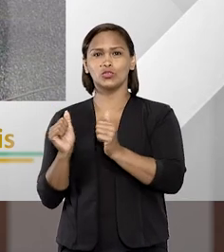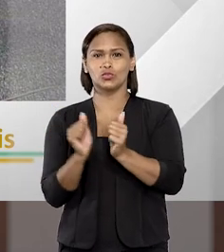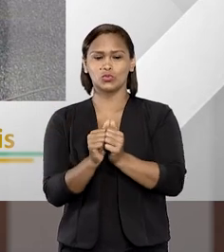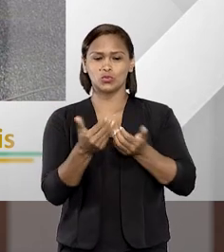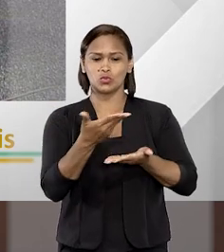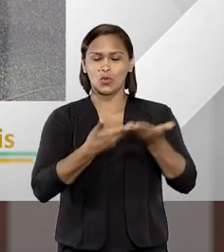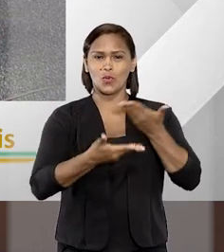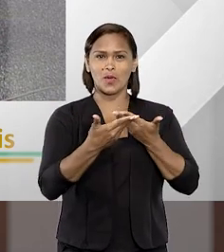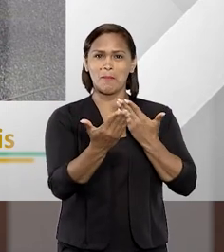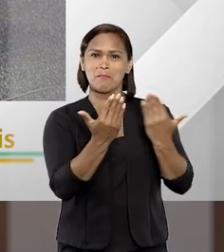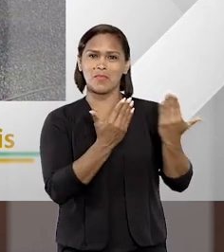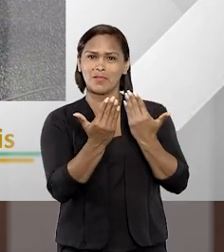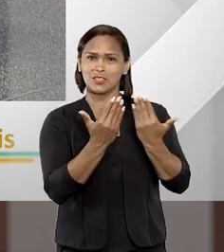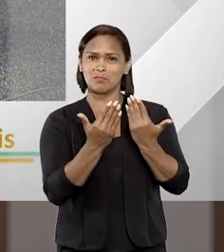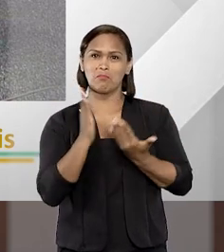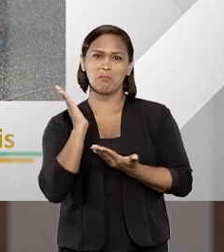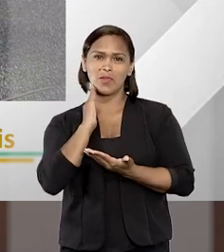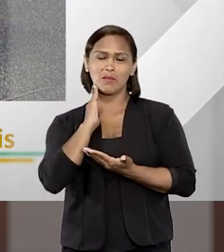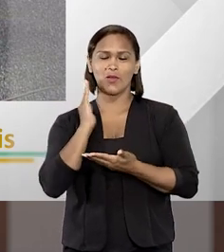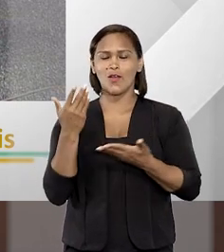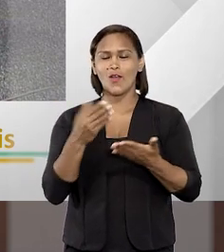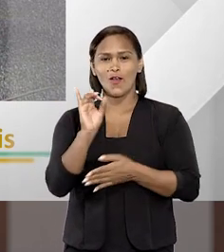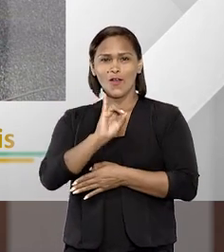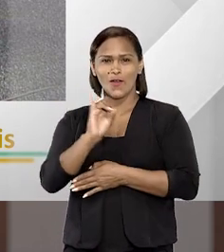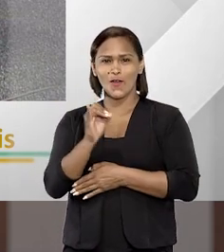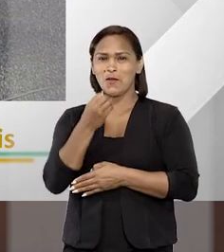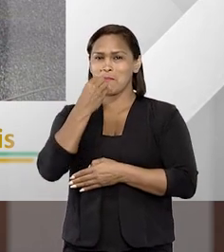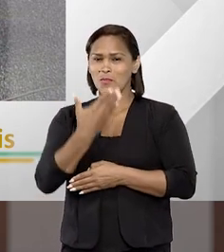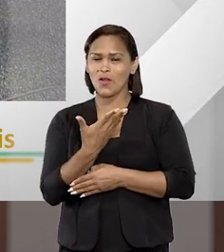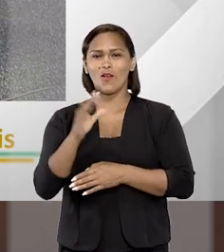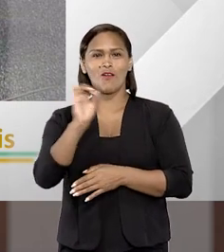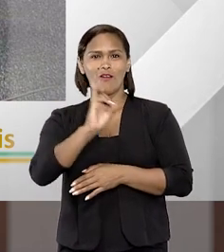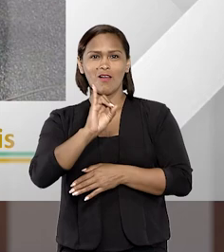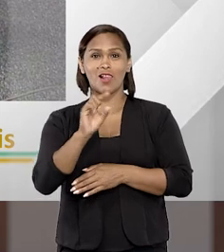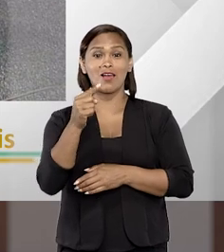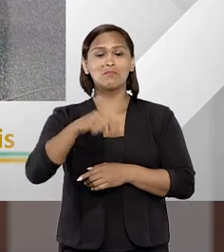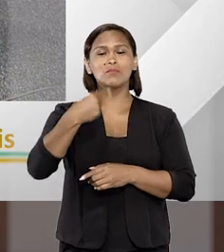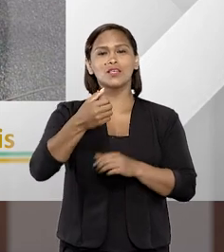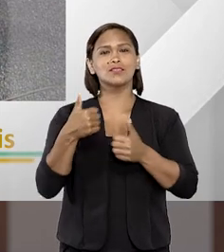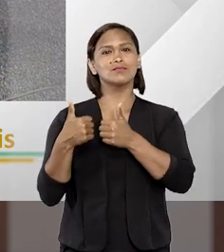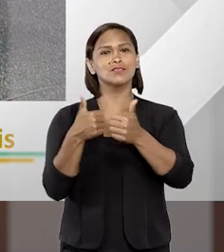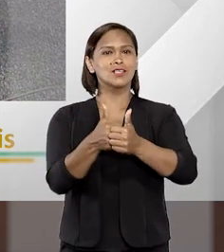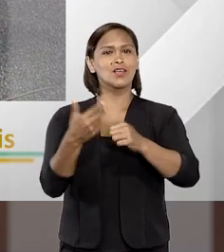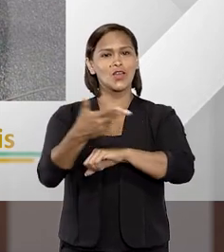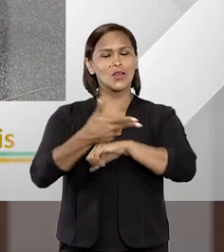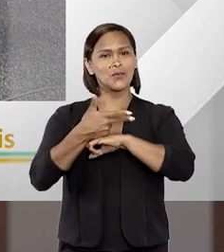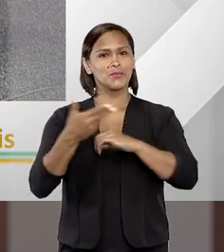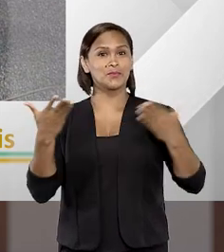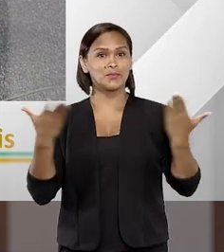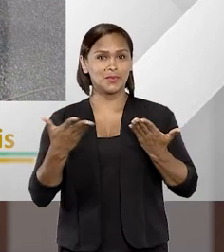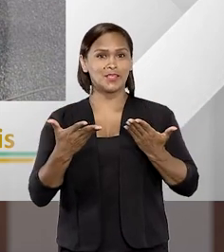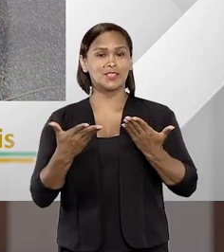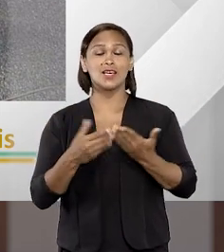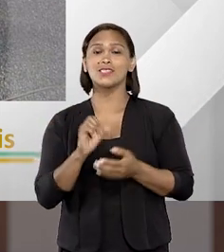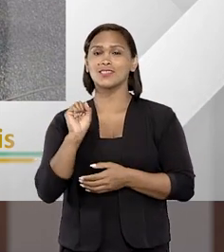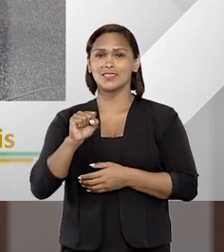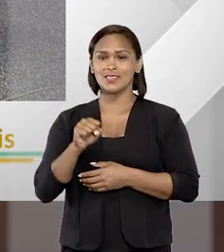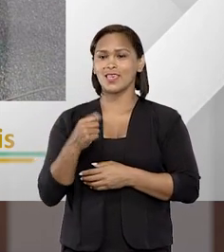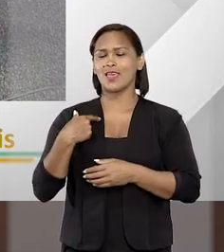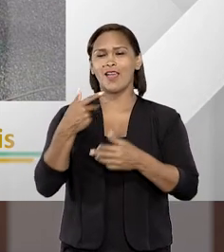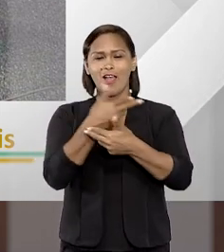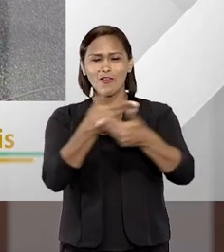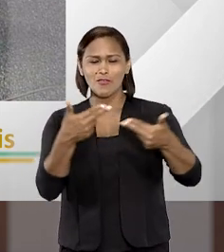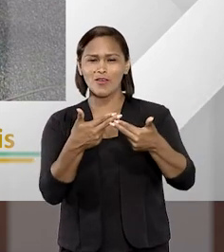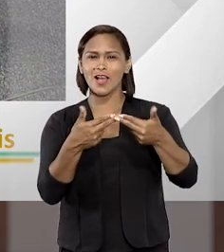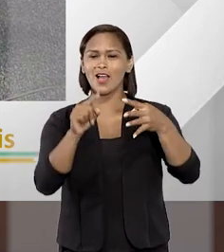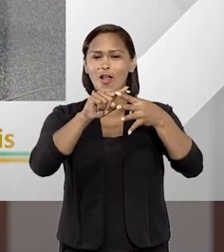conduzir esse bate-papo comigo oi Thiago tudo bom Olá Fátima tudo bem olá também para quem nos acompanha a partir de agora pois é Fátima